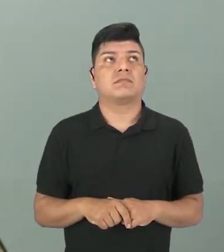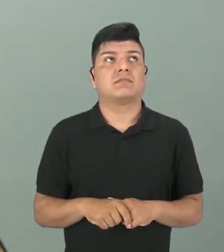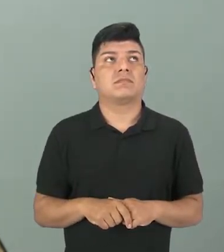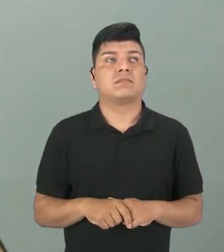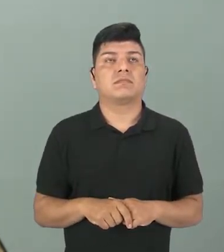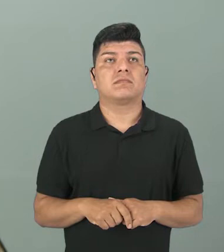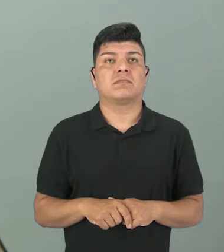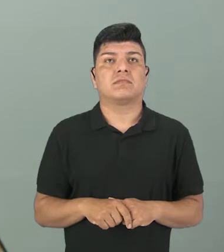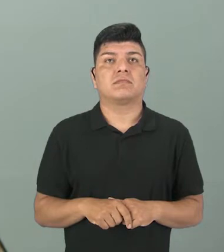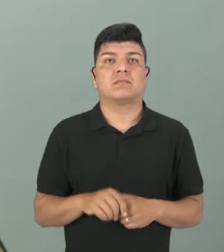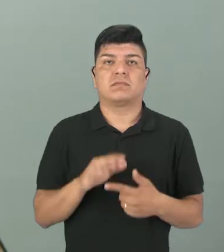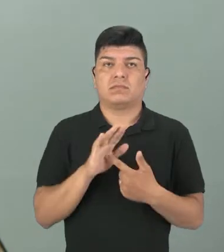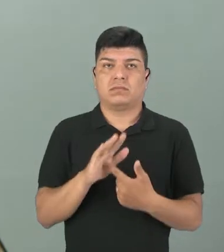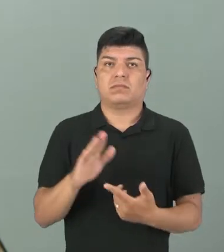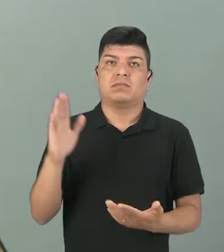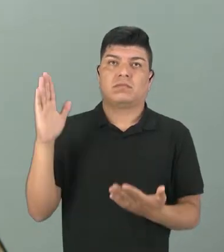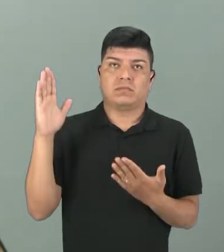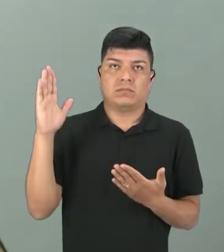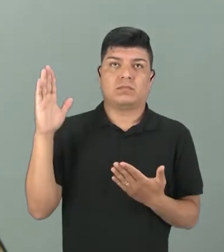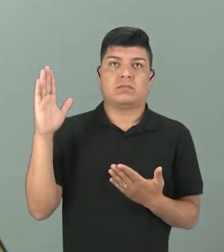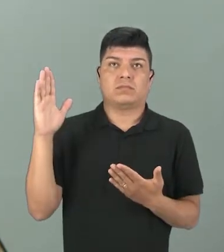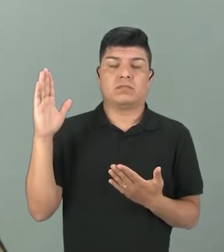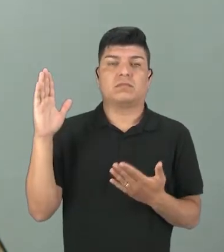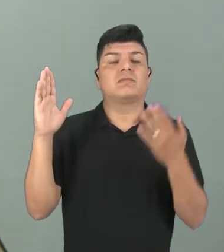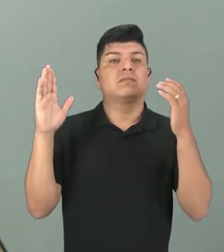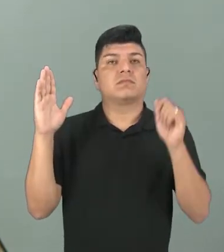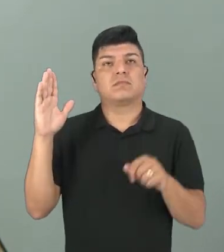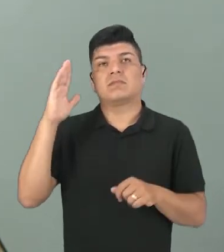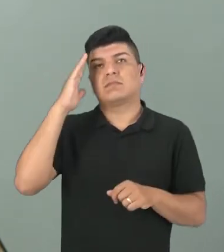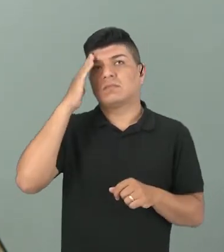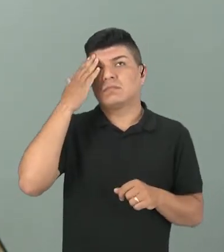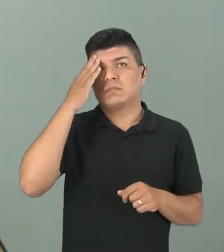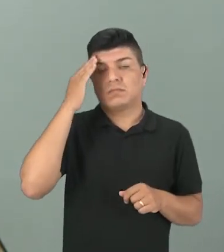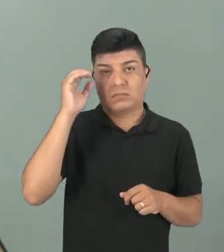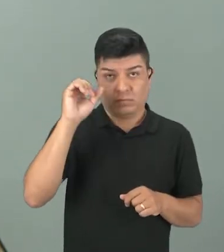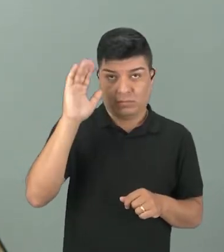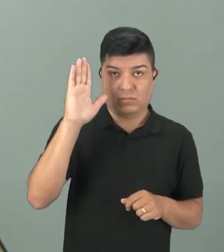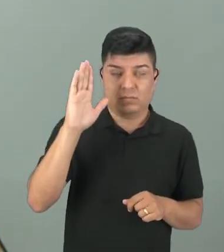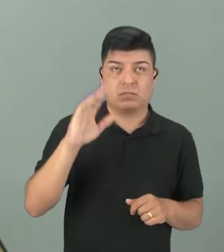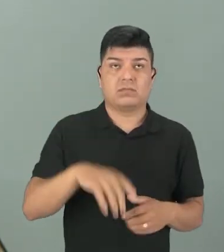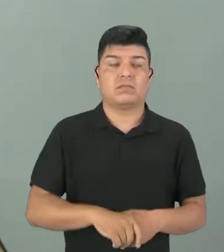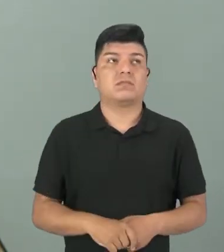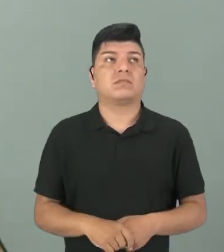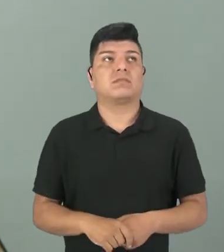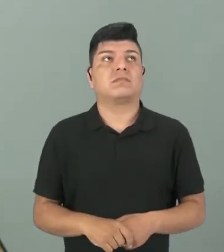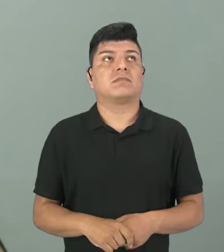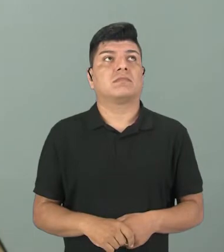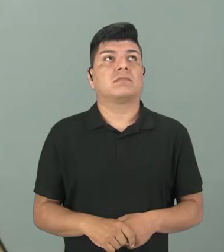fazer a marcação para que vocês possam entender um pouquinho mais.